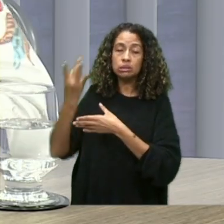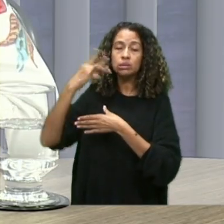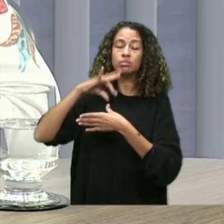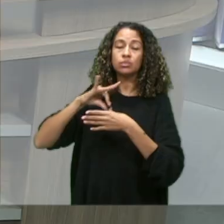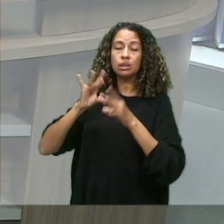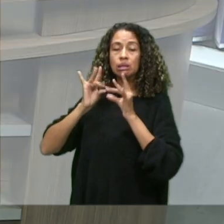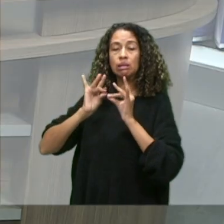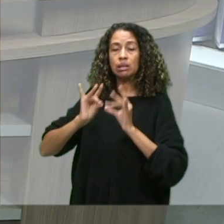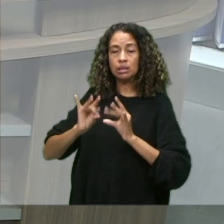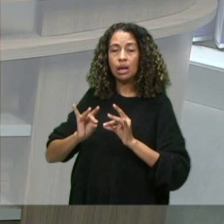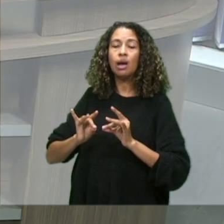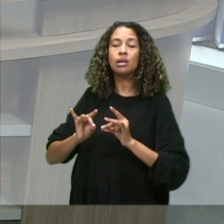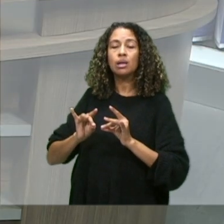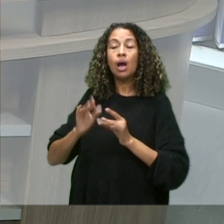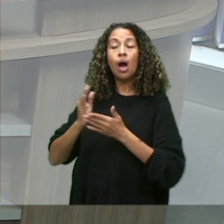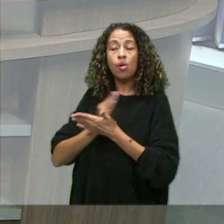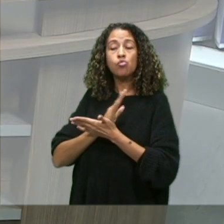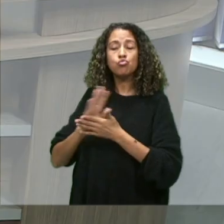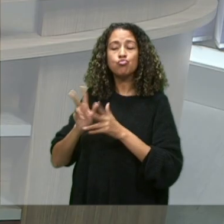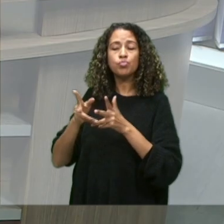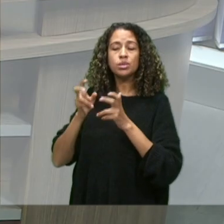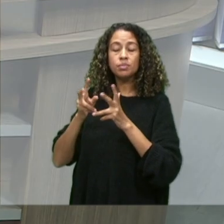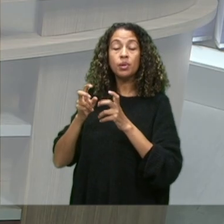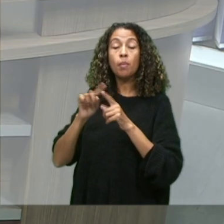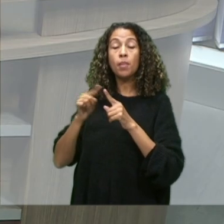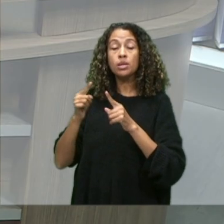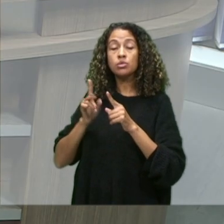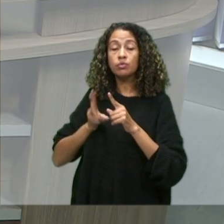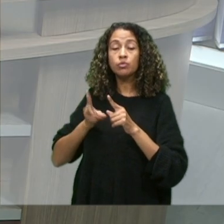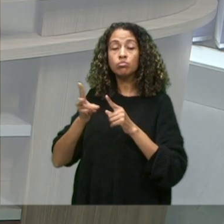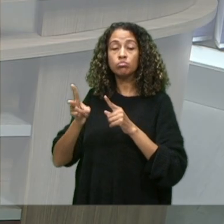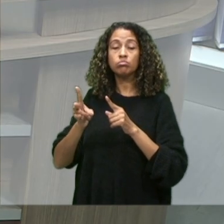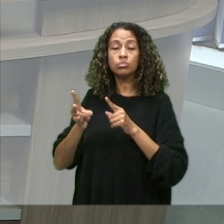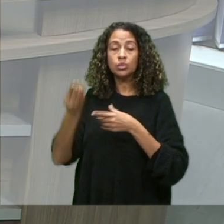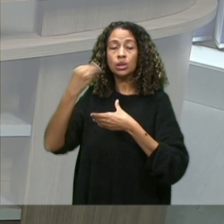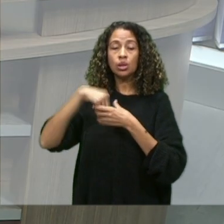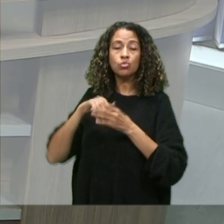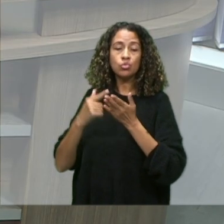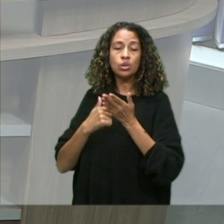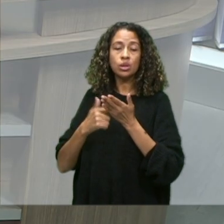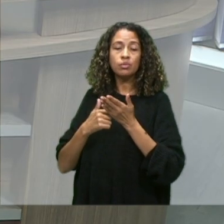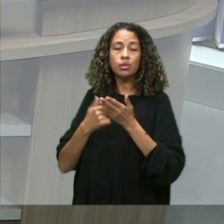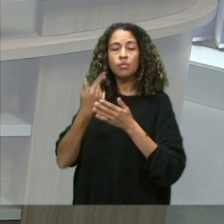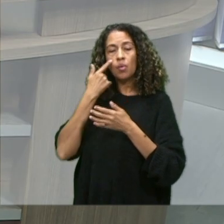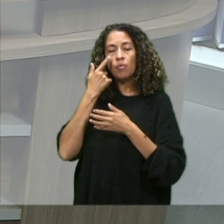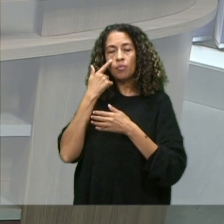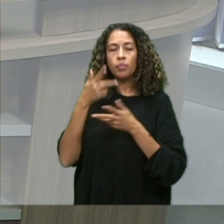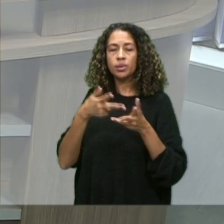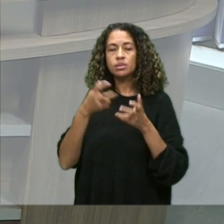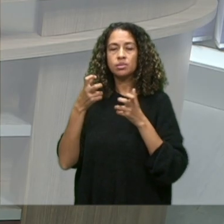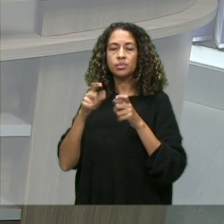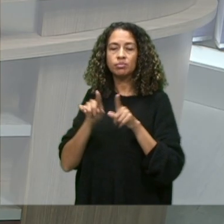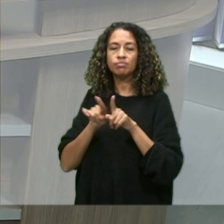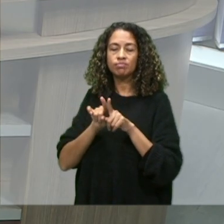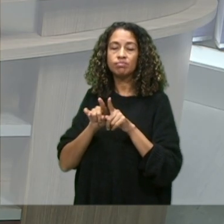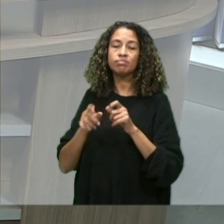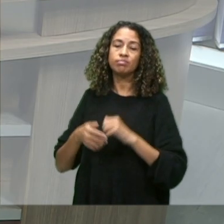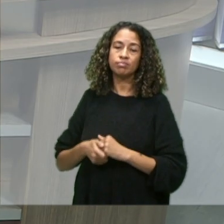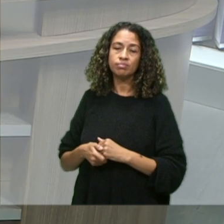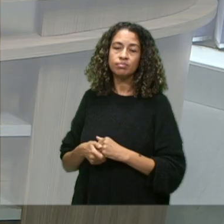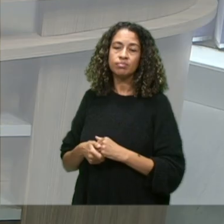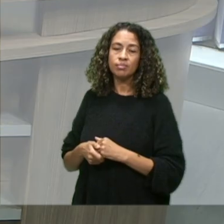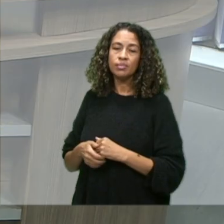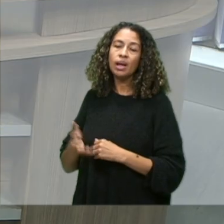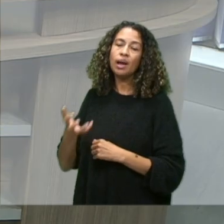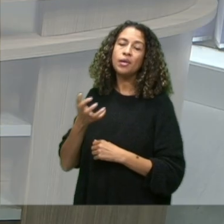for escrevendo os outros livros, vão se identificar essas coisinhas dentro do livro. Foi bem cuidadoso. né? Como eu sou designer gráfico, eu